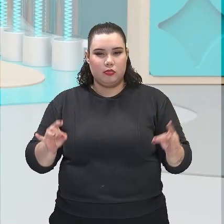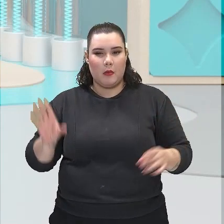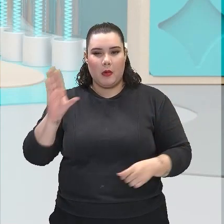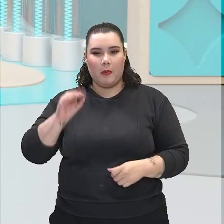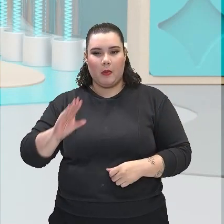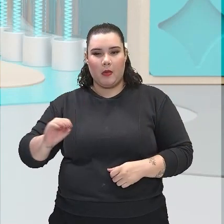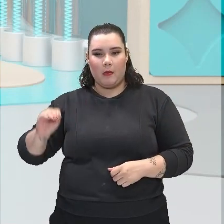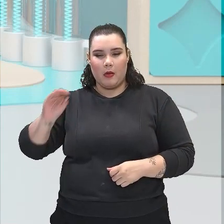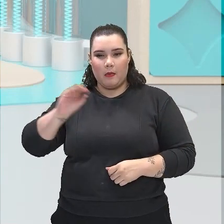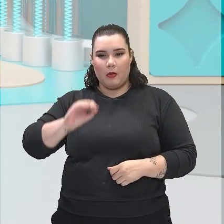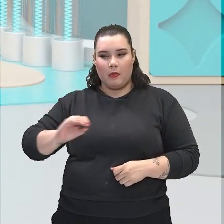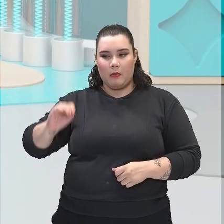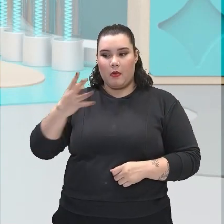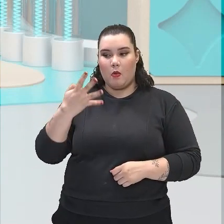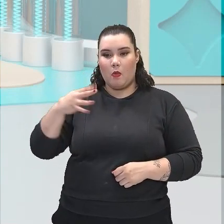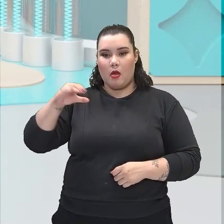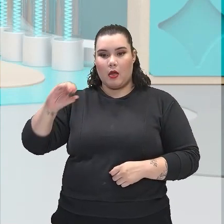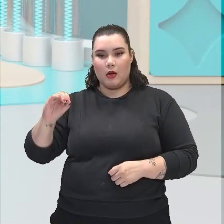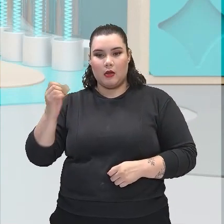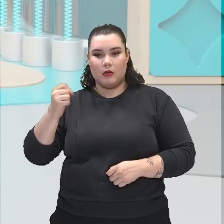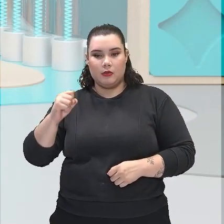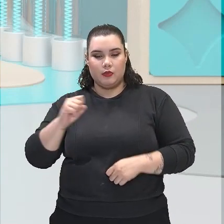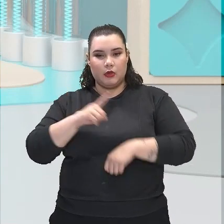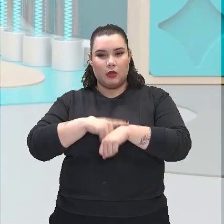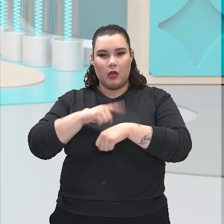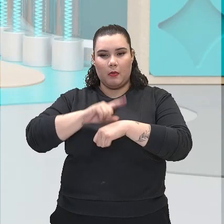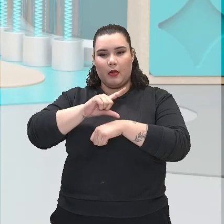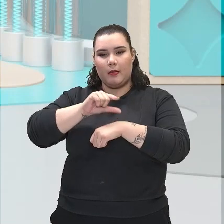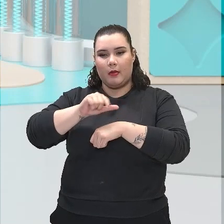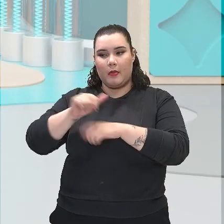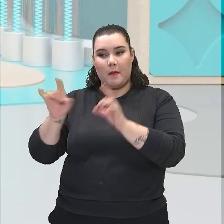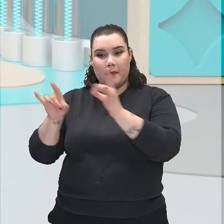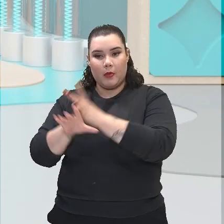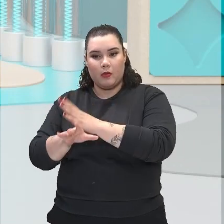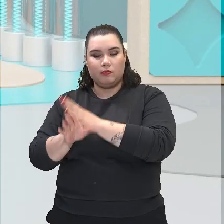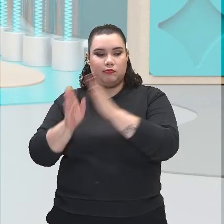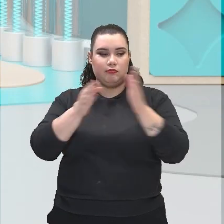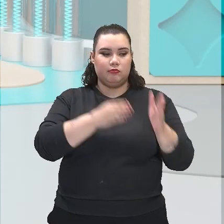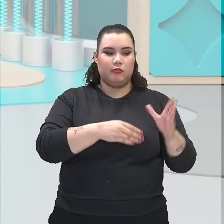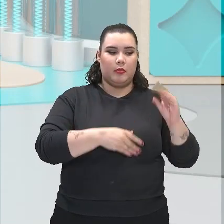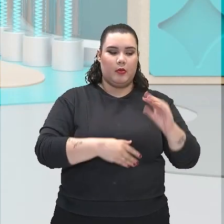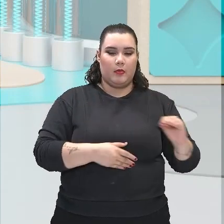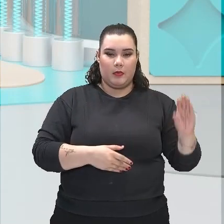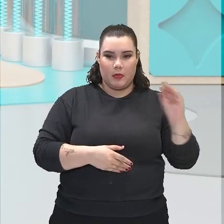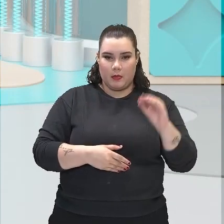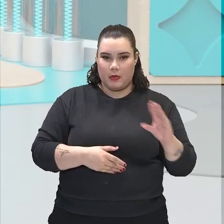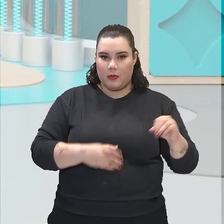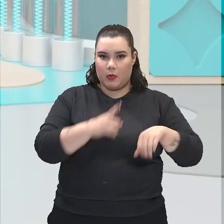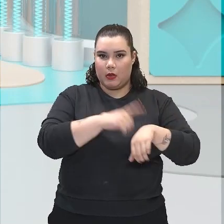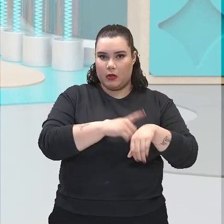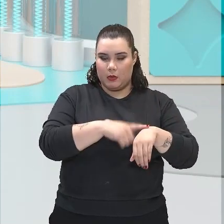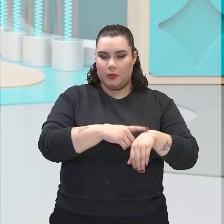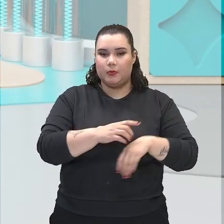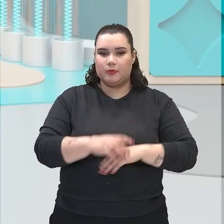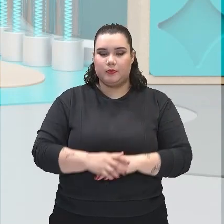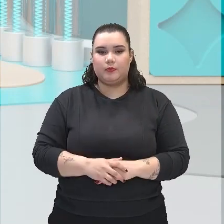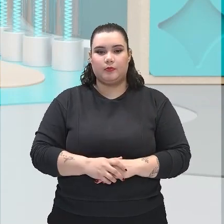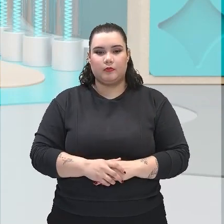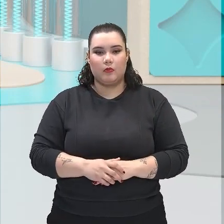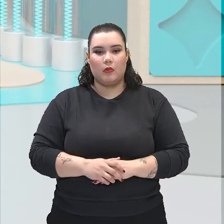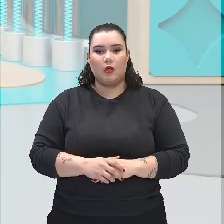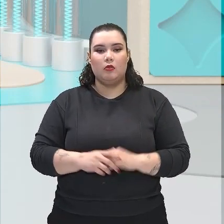dado para cada um falar, ok? Expor a sua ideia no seu turno de fala. E outro ponto importante foi